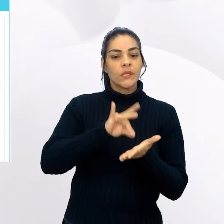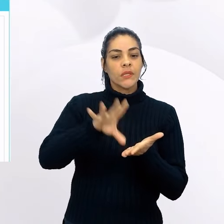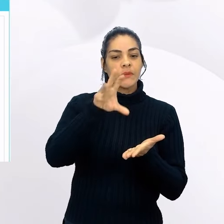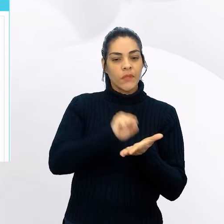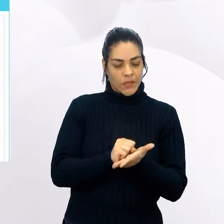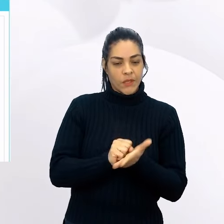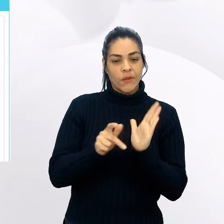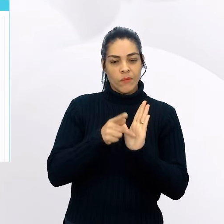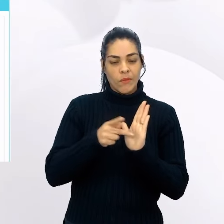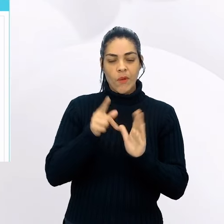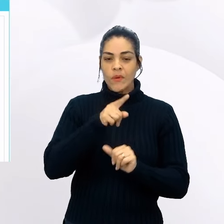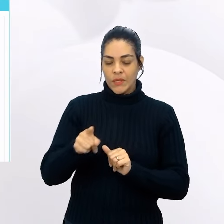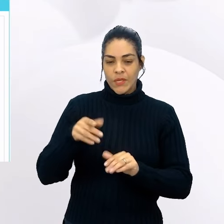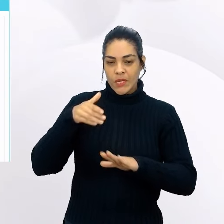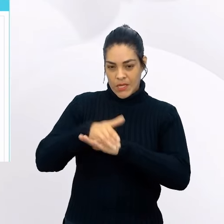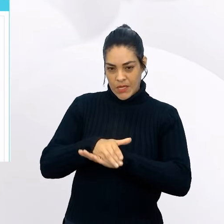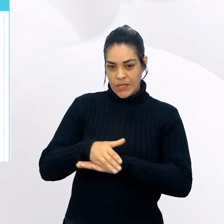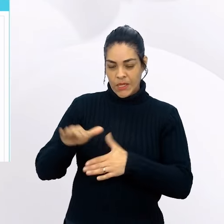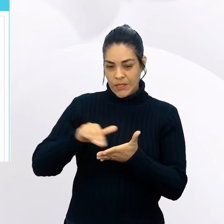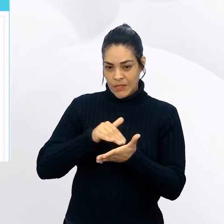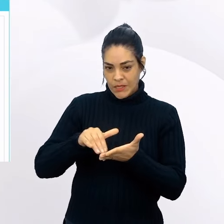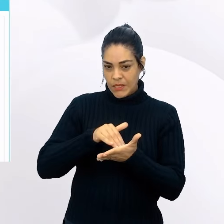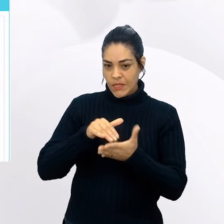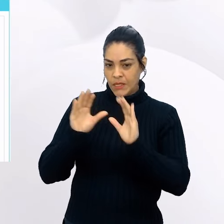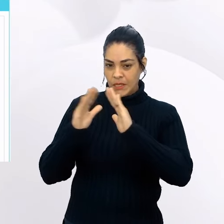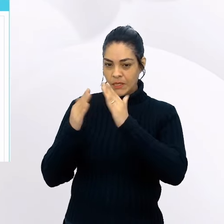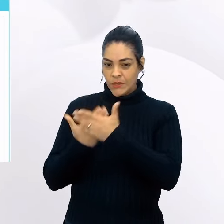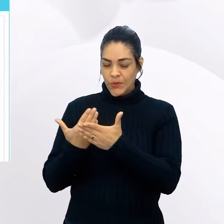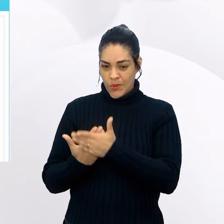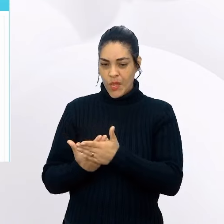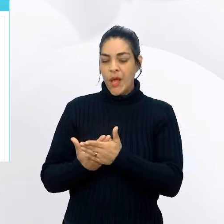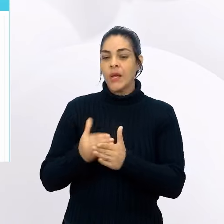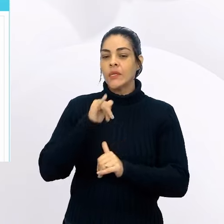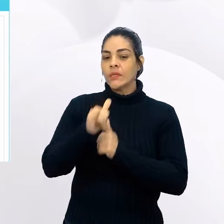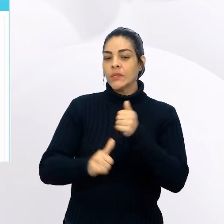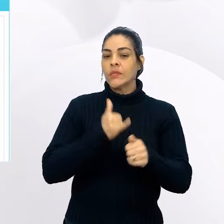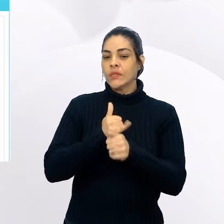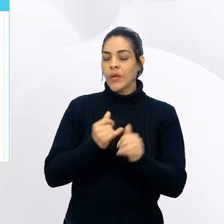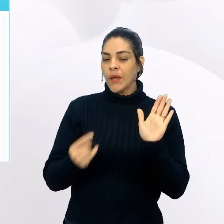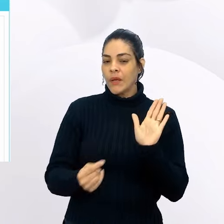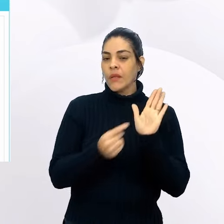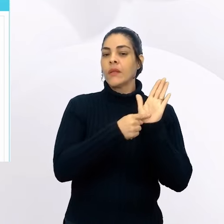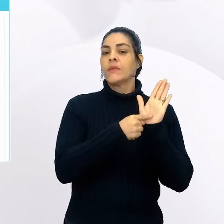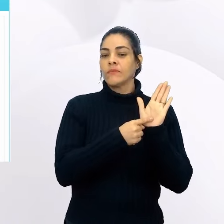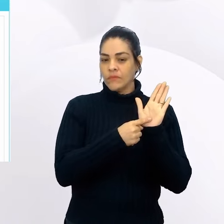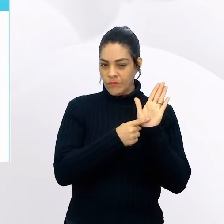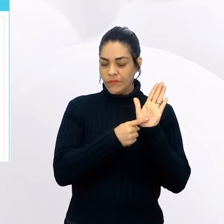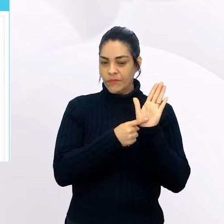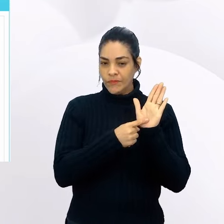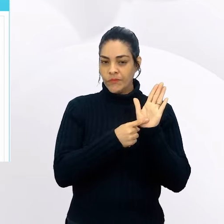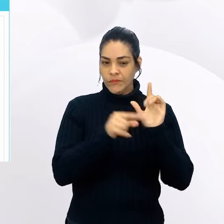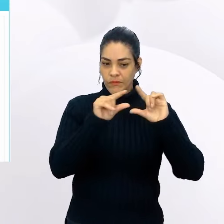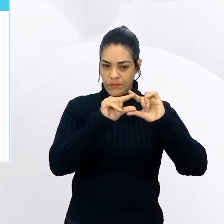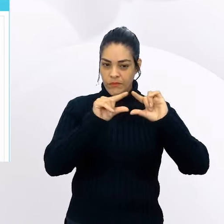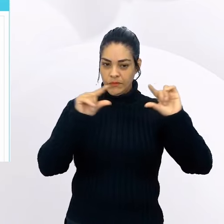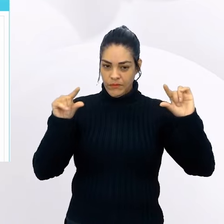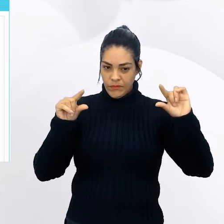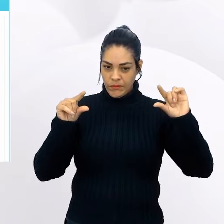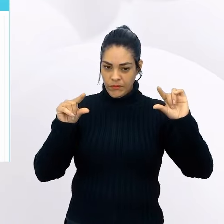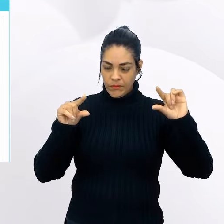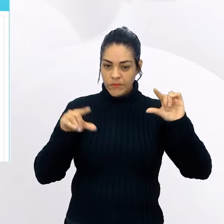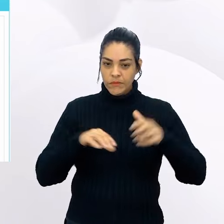programa? Então, vocês têm que entrar na Secretaria Escolar Digital, aí vocês vão clicar lá, na aba